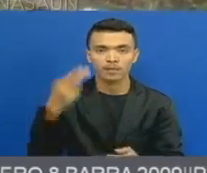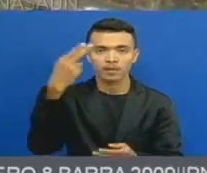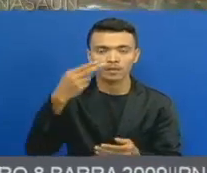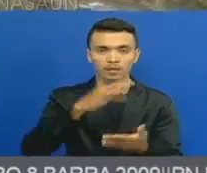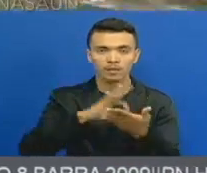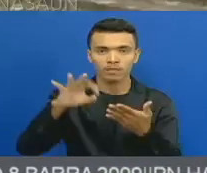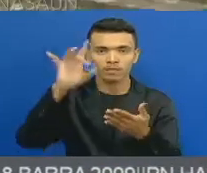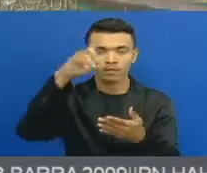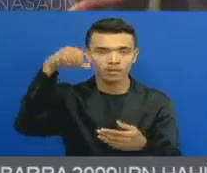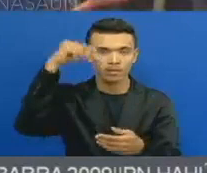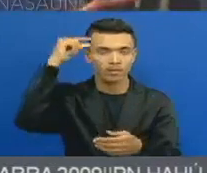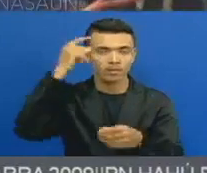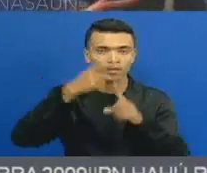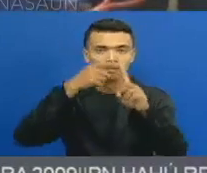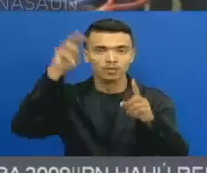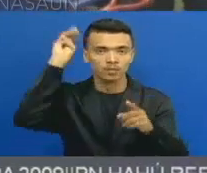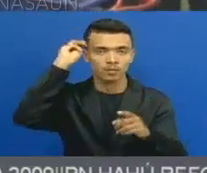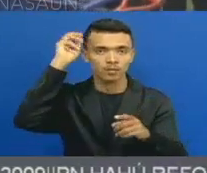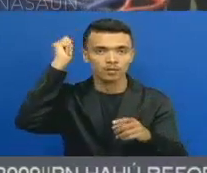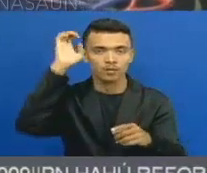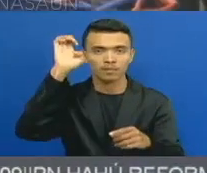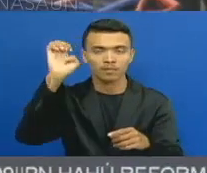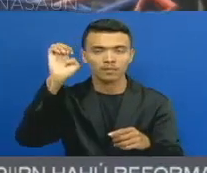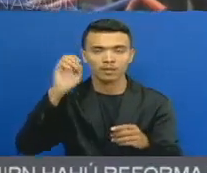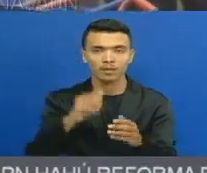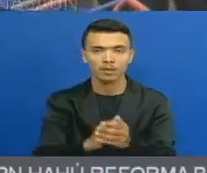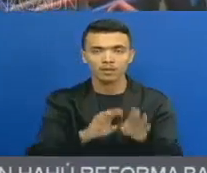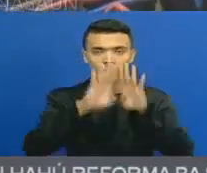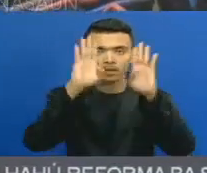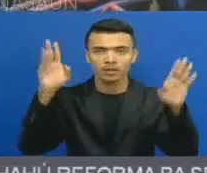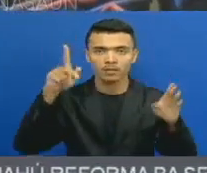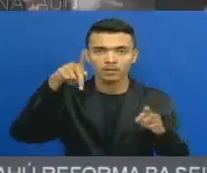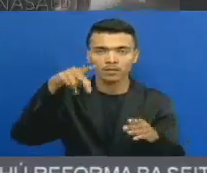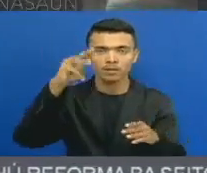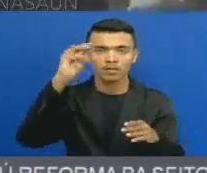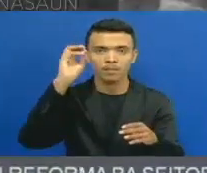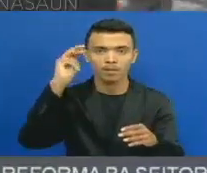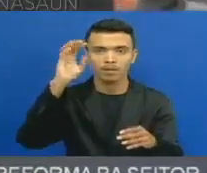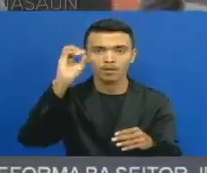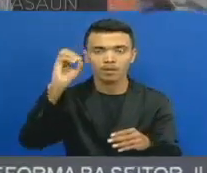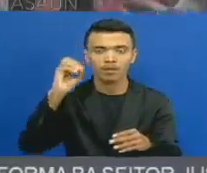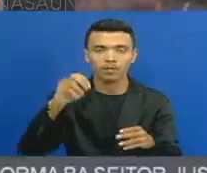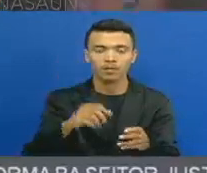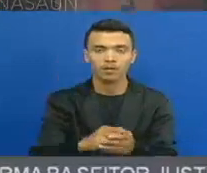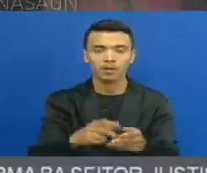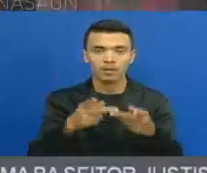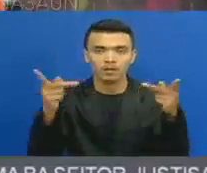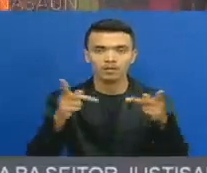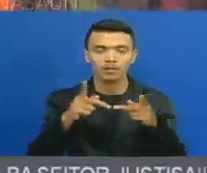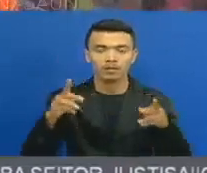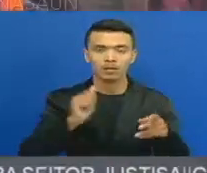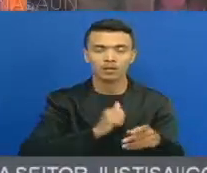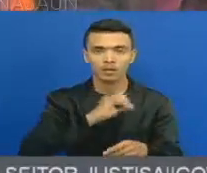Quinta-feira, no oitavo governo, Lihusi Ministério da Administração Estatal lança programa mão de obra e Rapalco Haxolok a